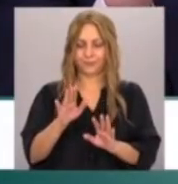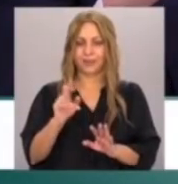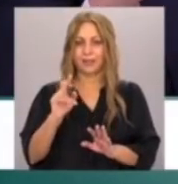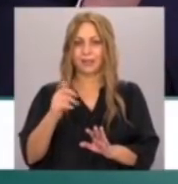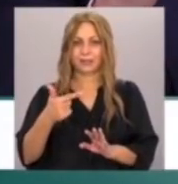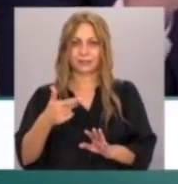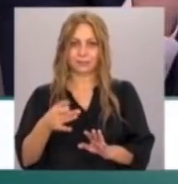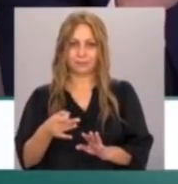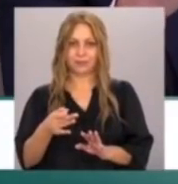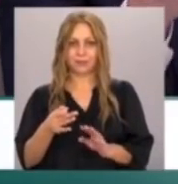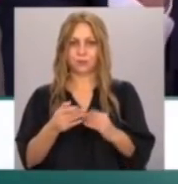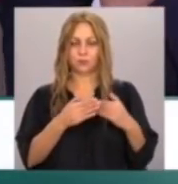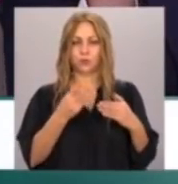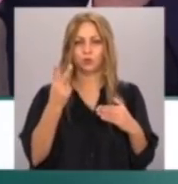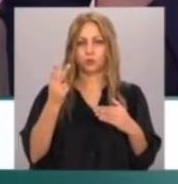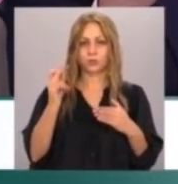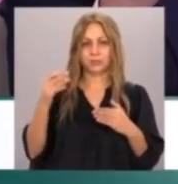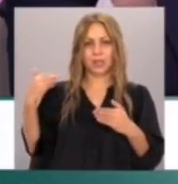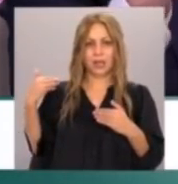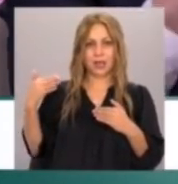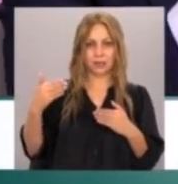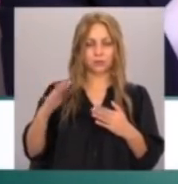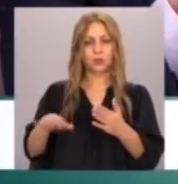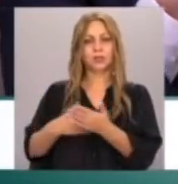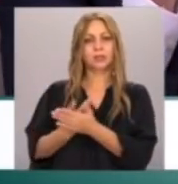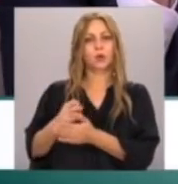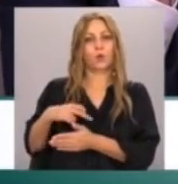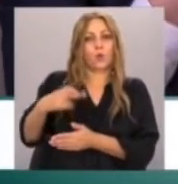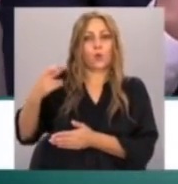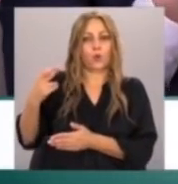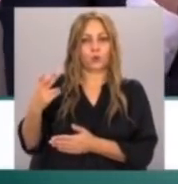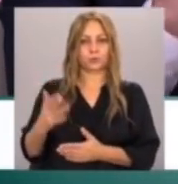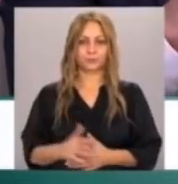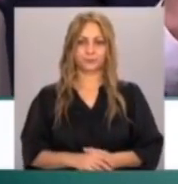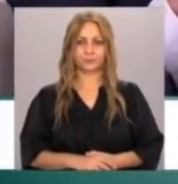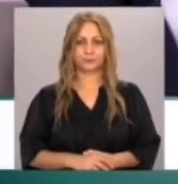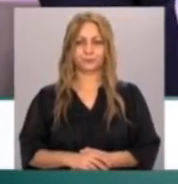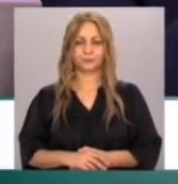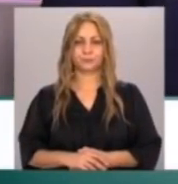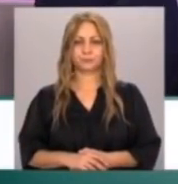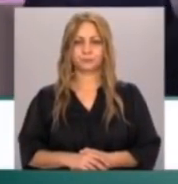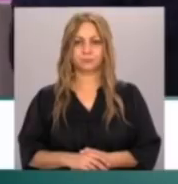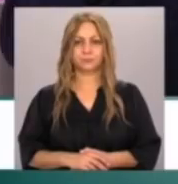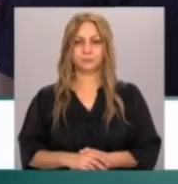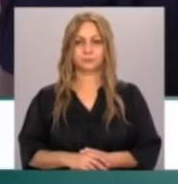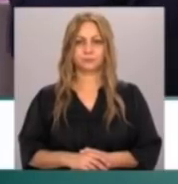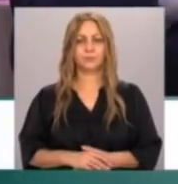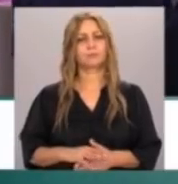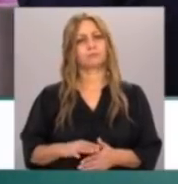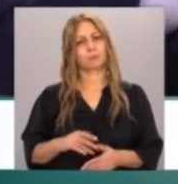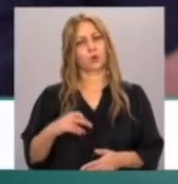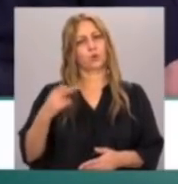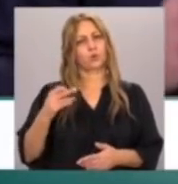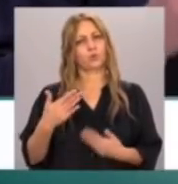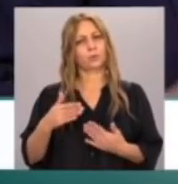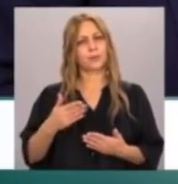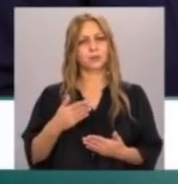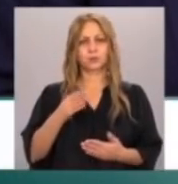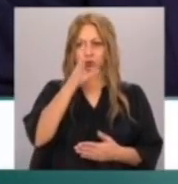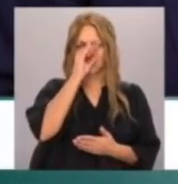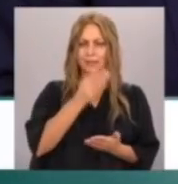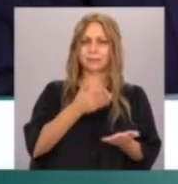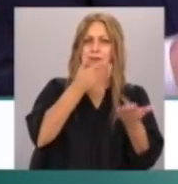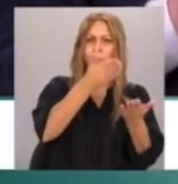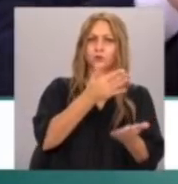pelo menos nos dois últimos anos já deu lucro certo eu nunca tinha entre os obreiros leigos também opinião sobre a RTP